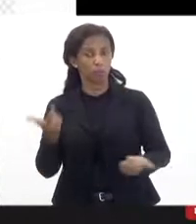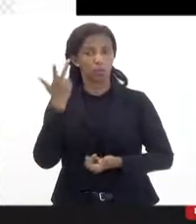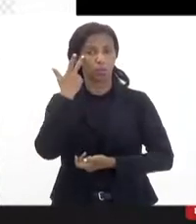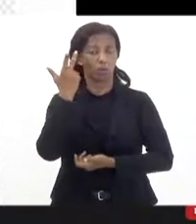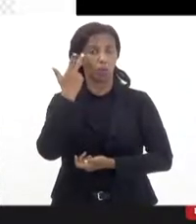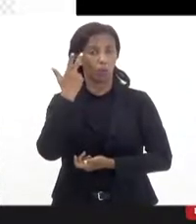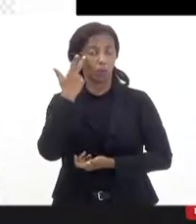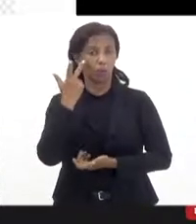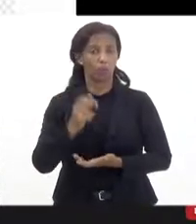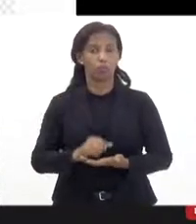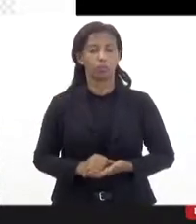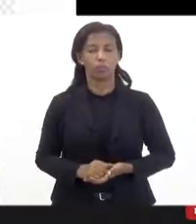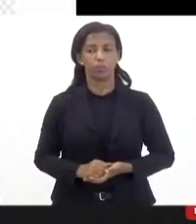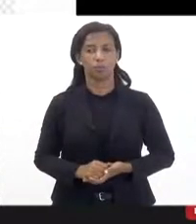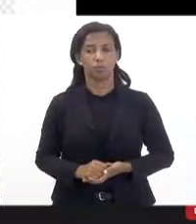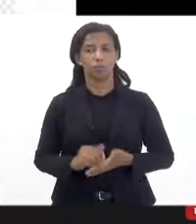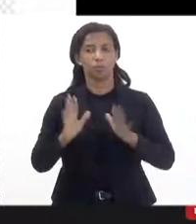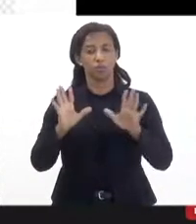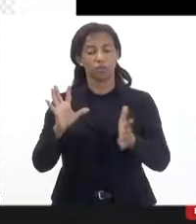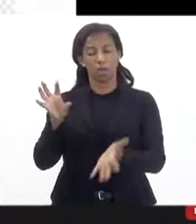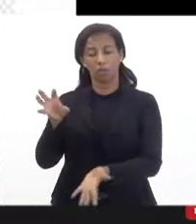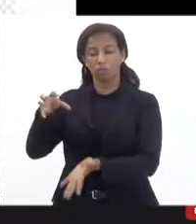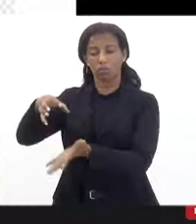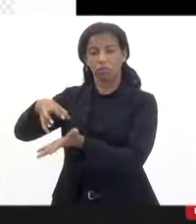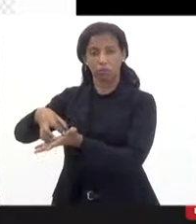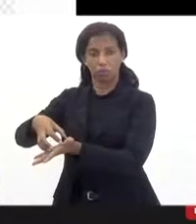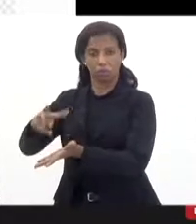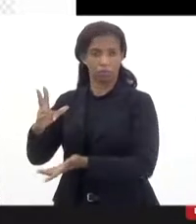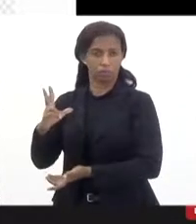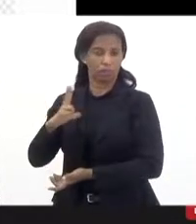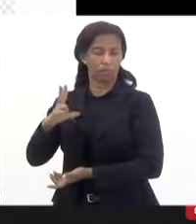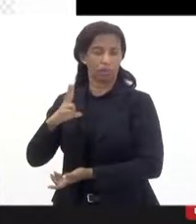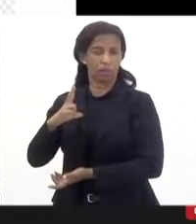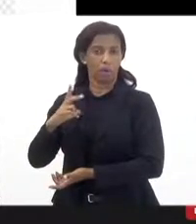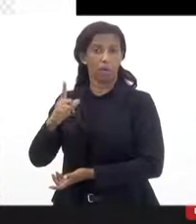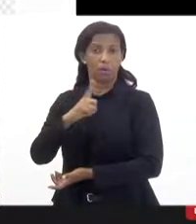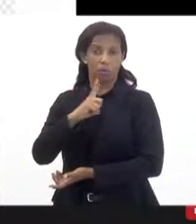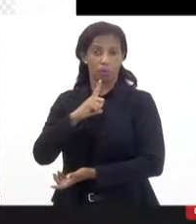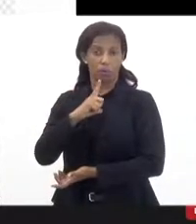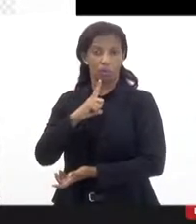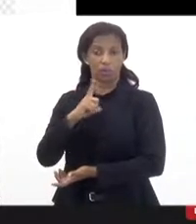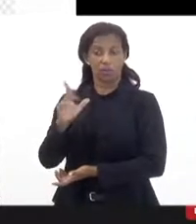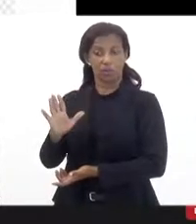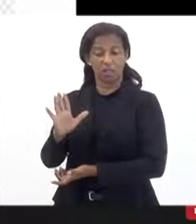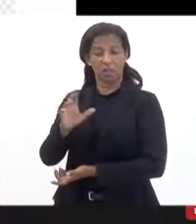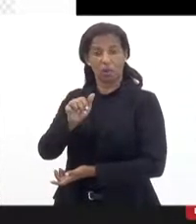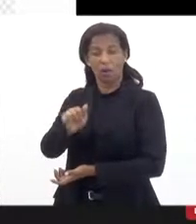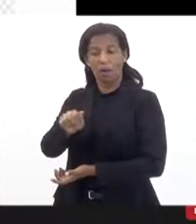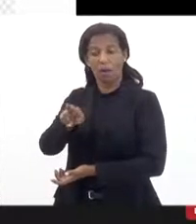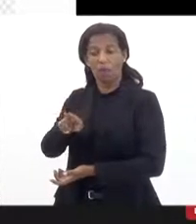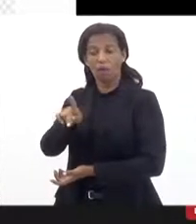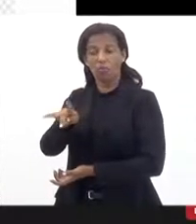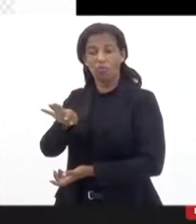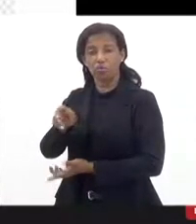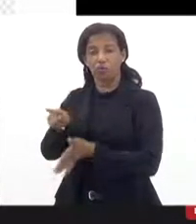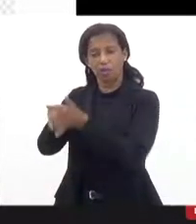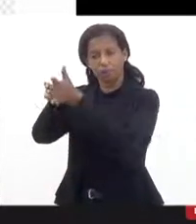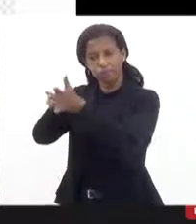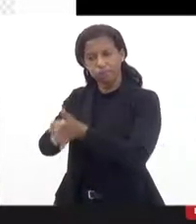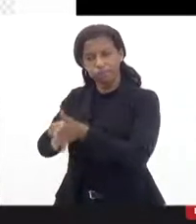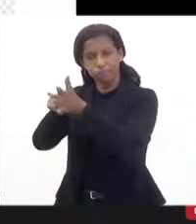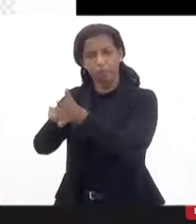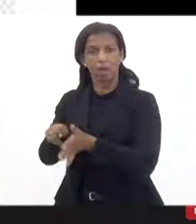comum, né? Já no setor privado, você ter uma auditoria independente que emite uma opinião sobre o balanço